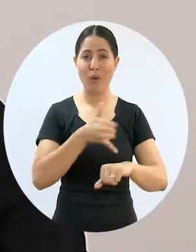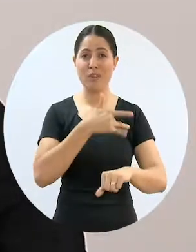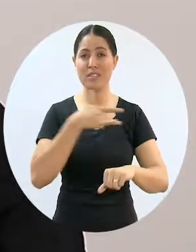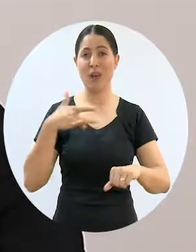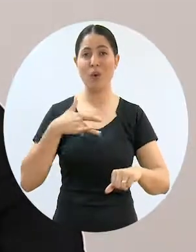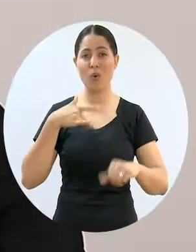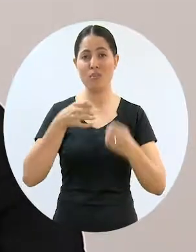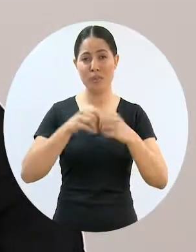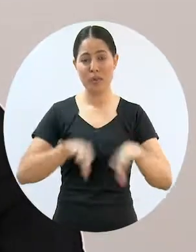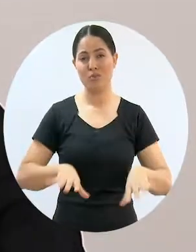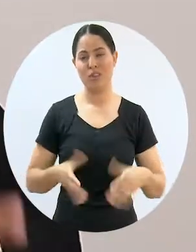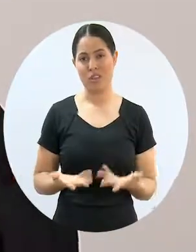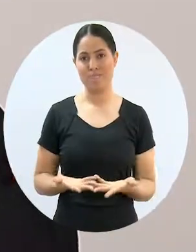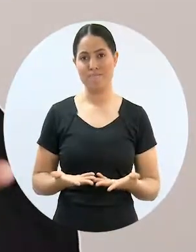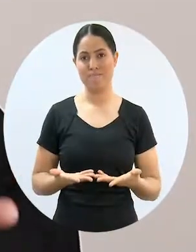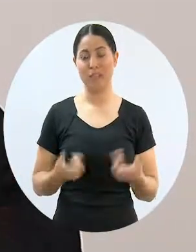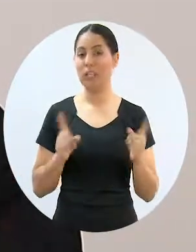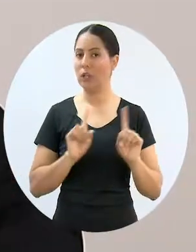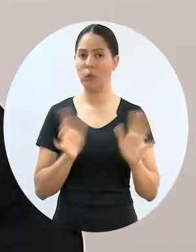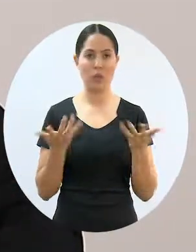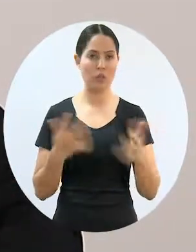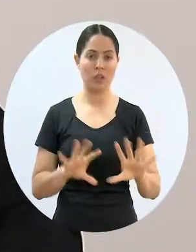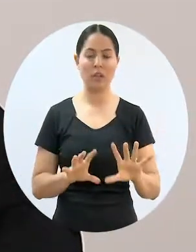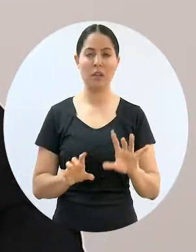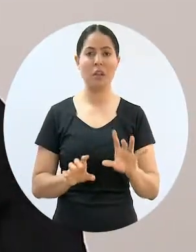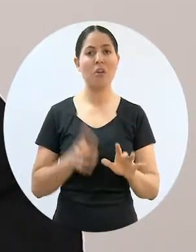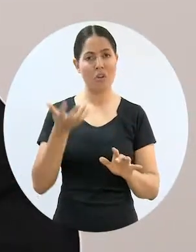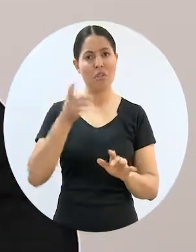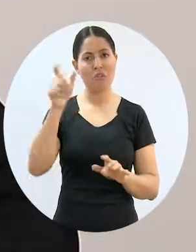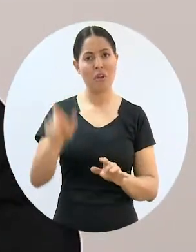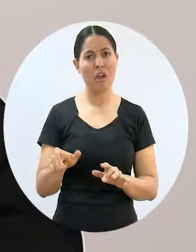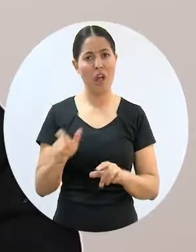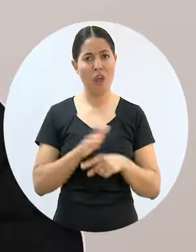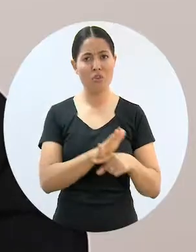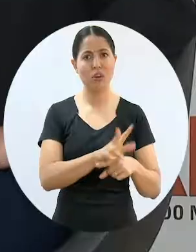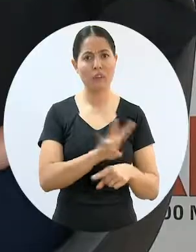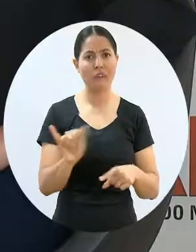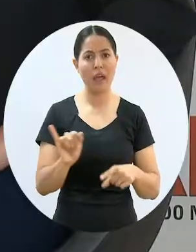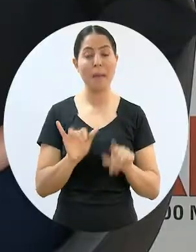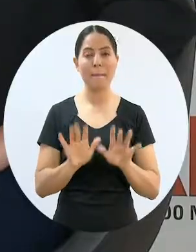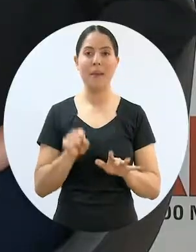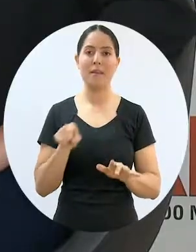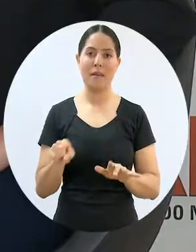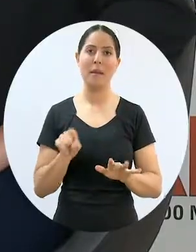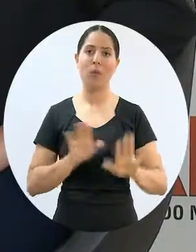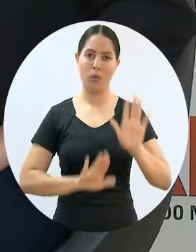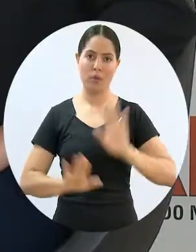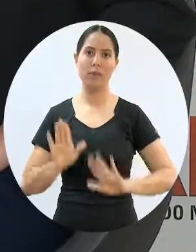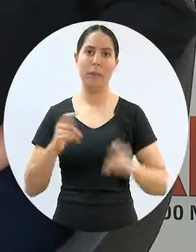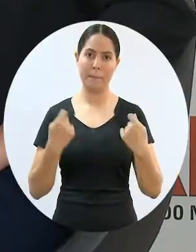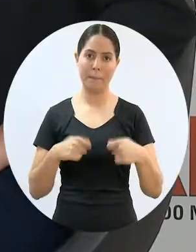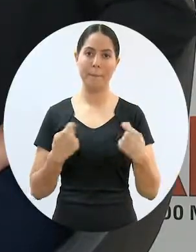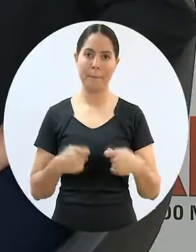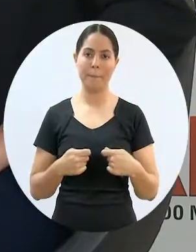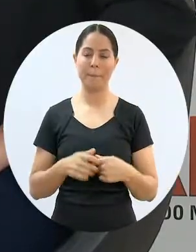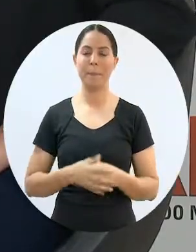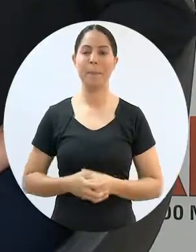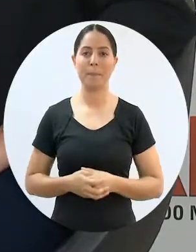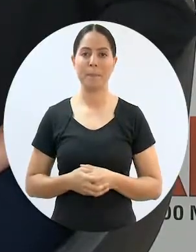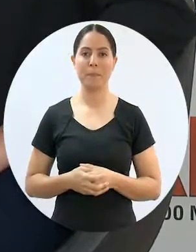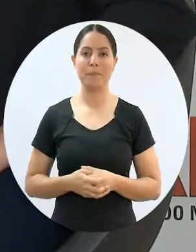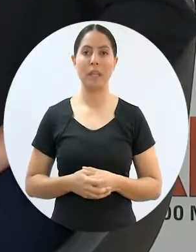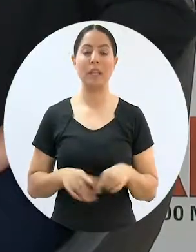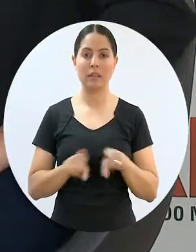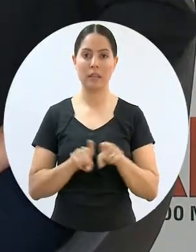fim das contas não é isso que a gente quer. A gente quer que as pessoas ajudem sim, mas que elas não se arrisquem. A gente até nas redes sociais do Conselho Federal faz